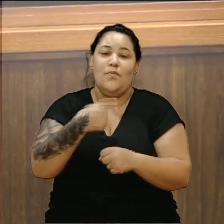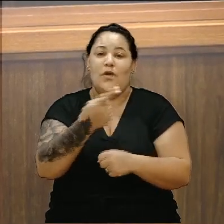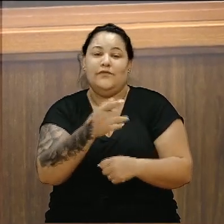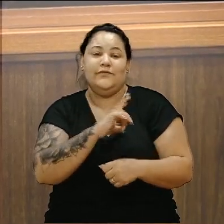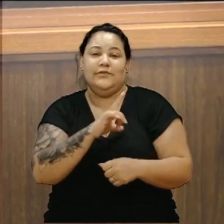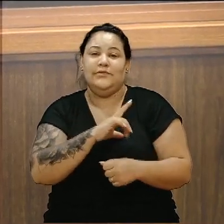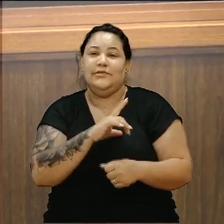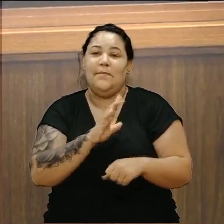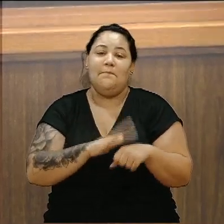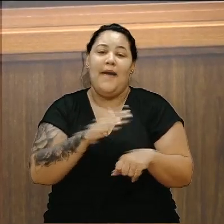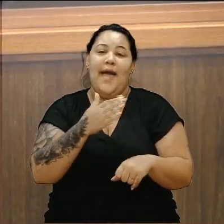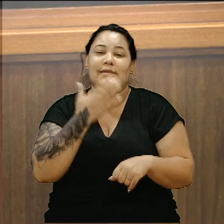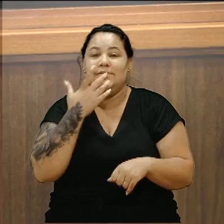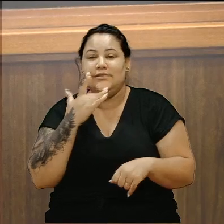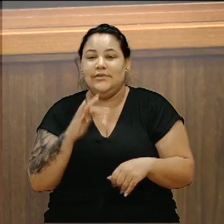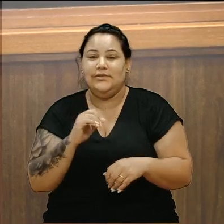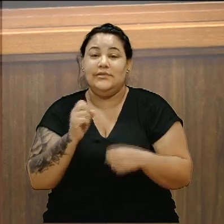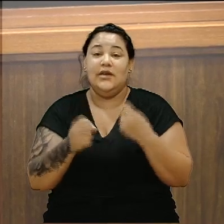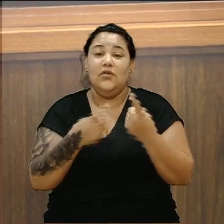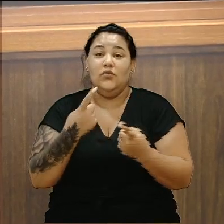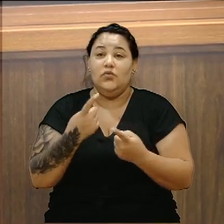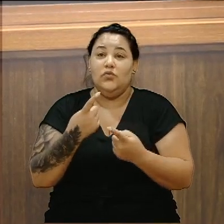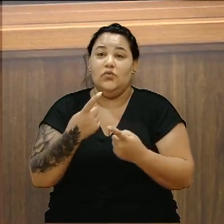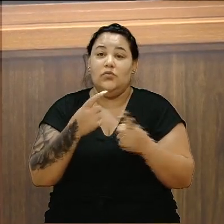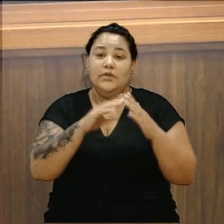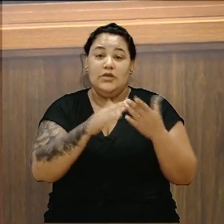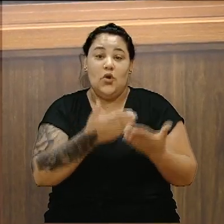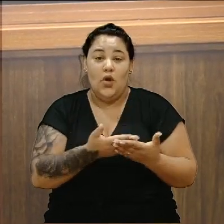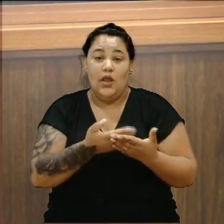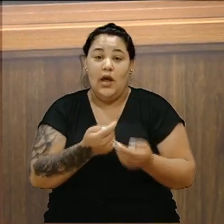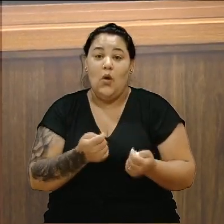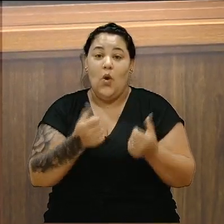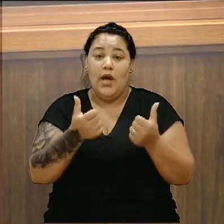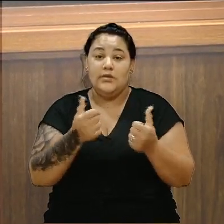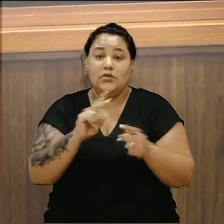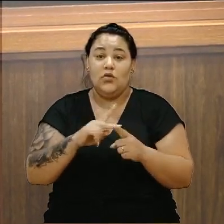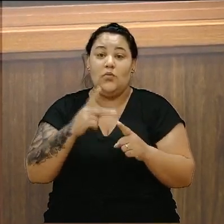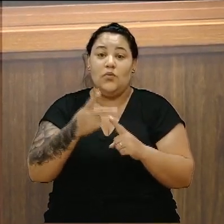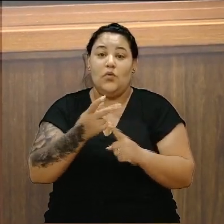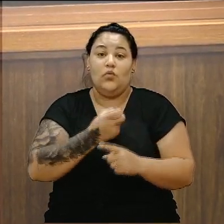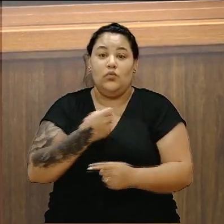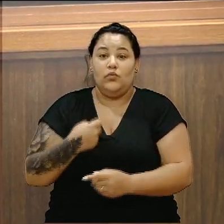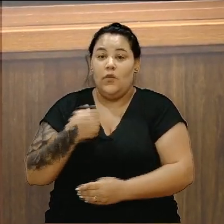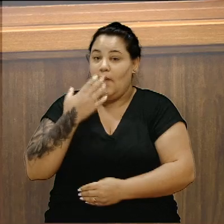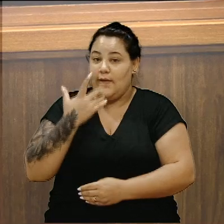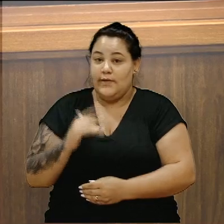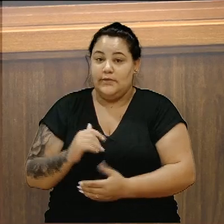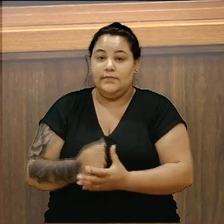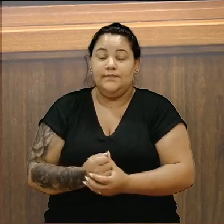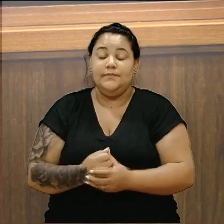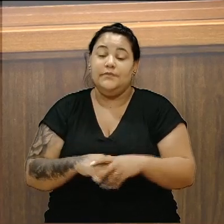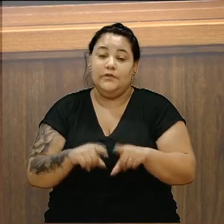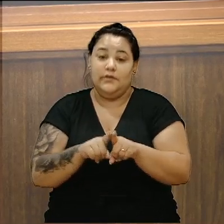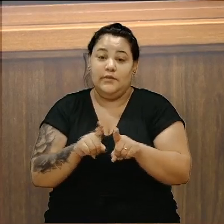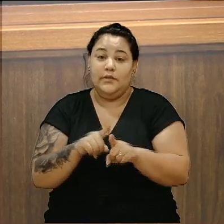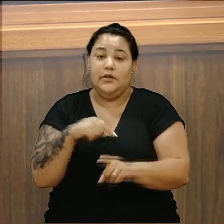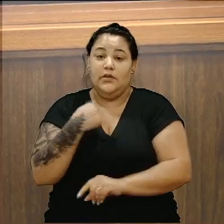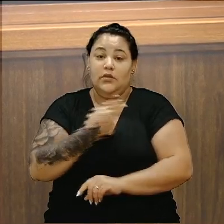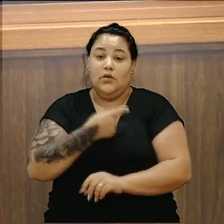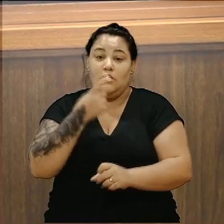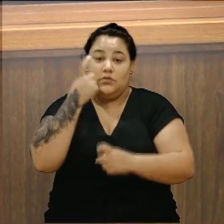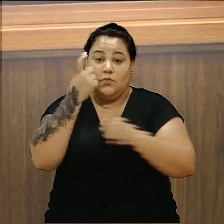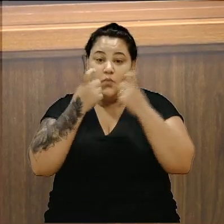mais crianças, algumas escolas quase dobrando o número de crianças. Então, também nós ficamos preocupadas com